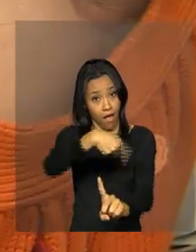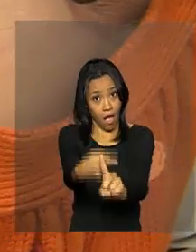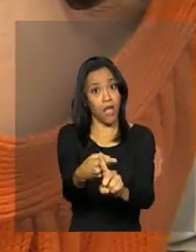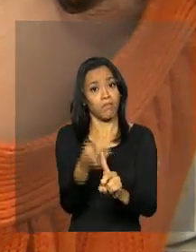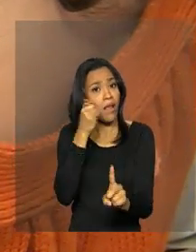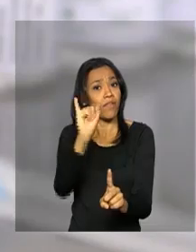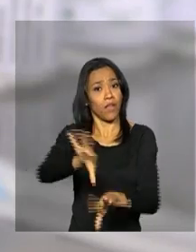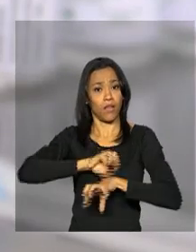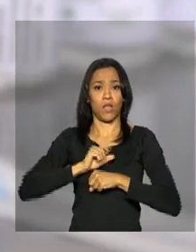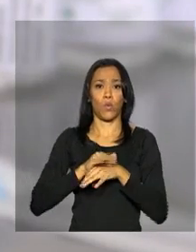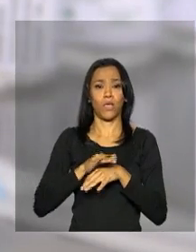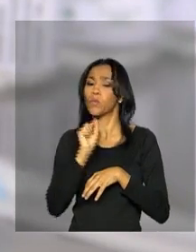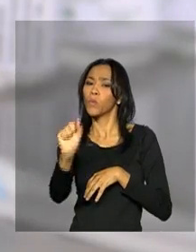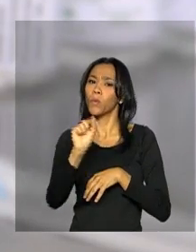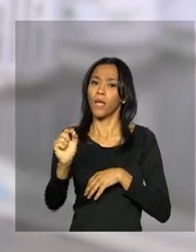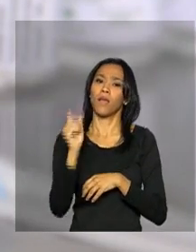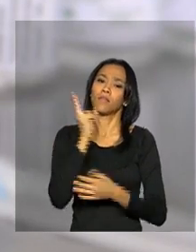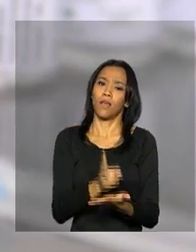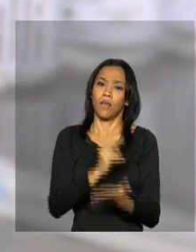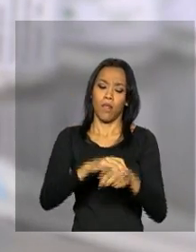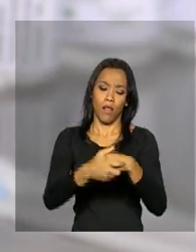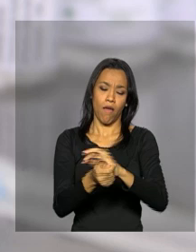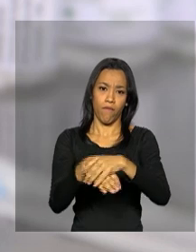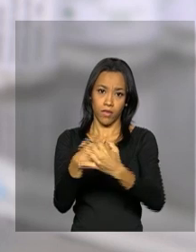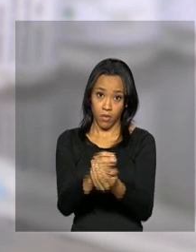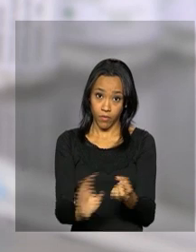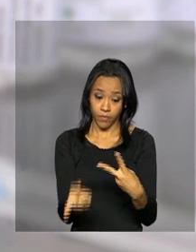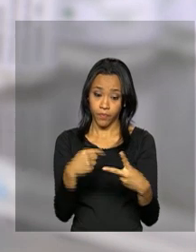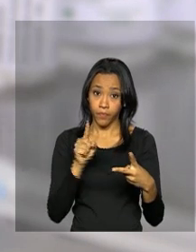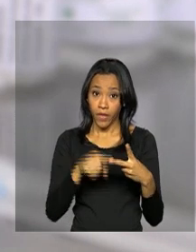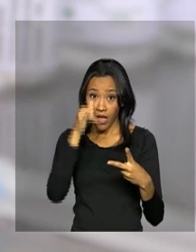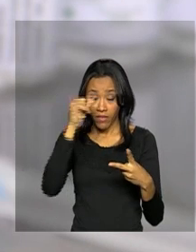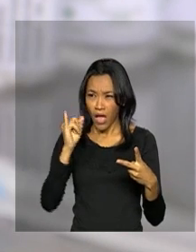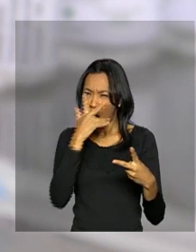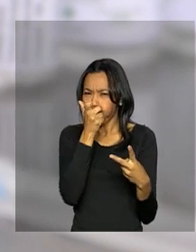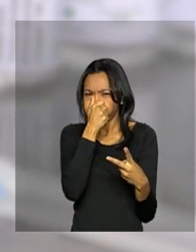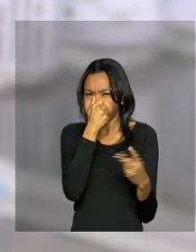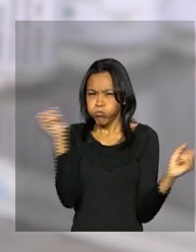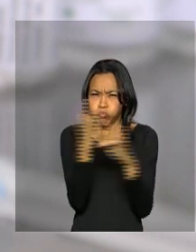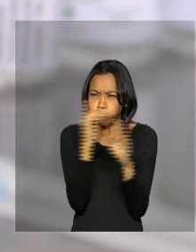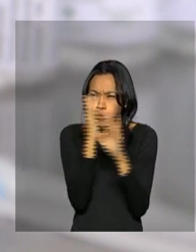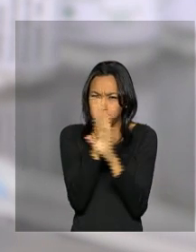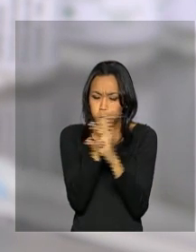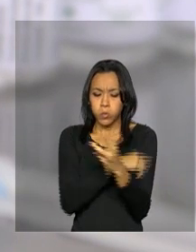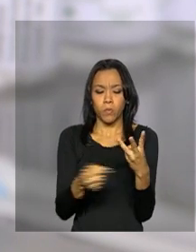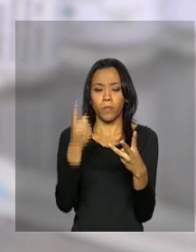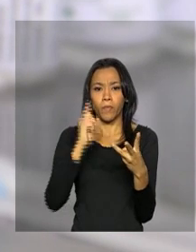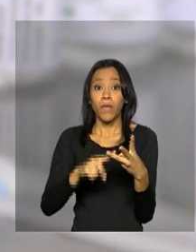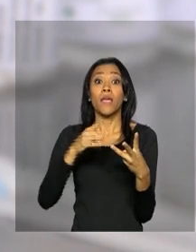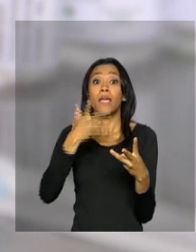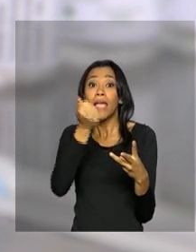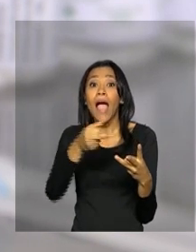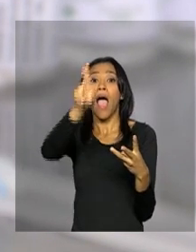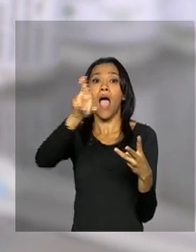evitar as doenças. Entre elas, lavar sempre as mãos, evitar locais com aglomeração de pessoas e melhorar a circulação